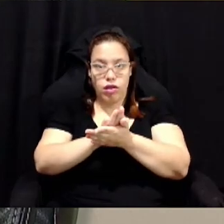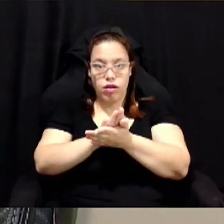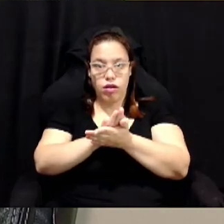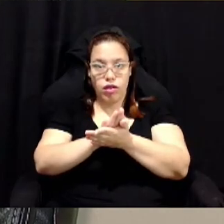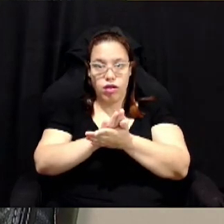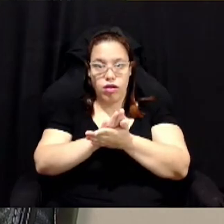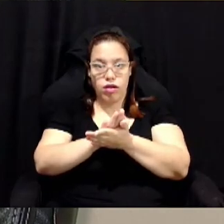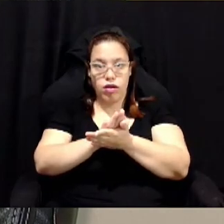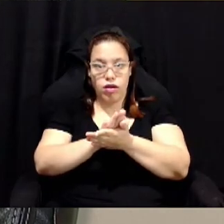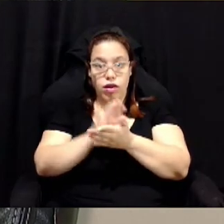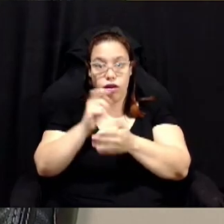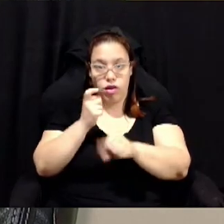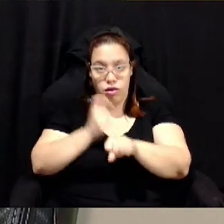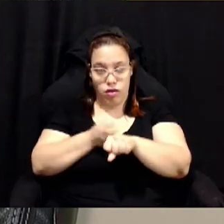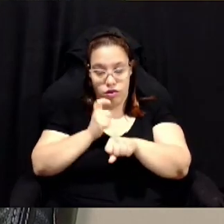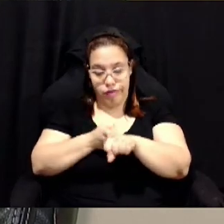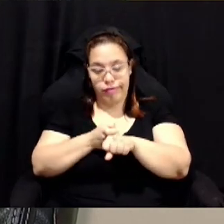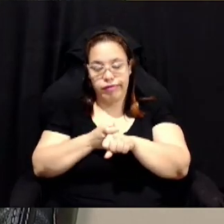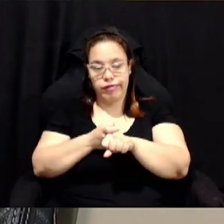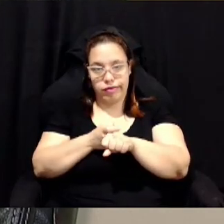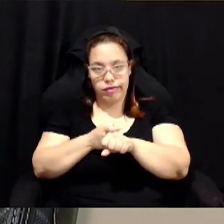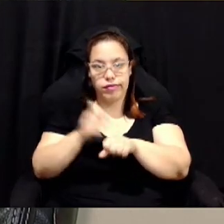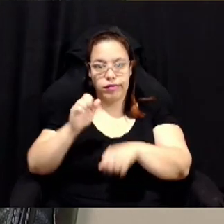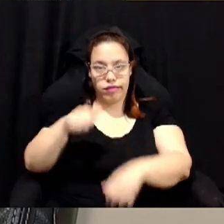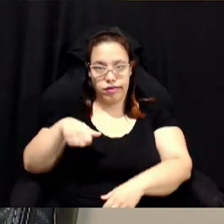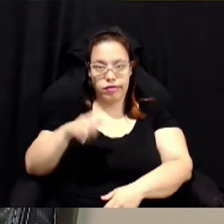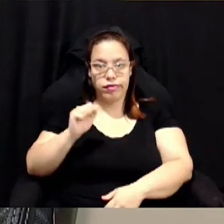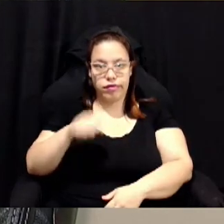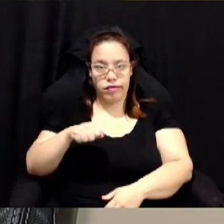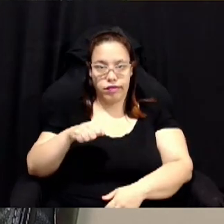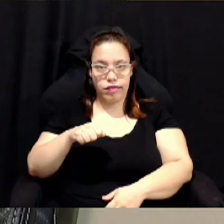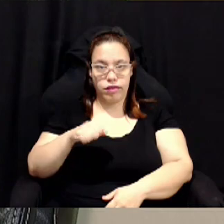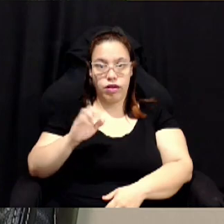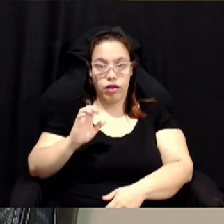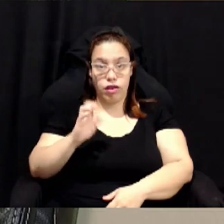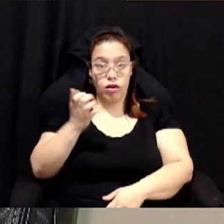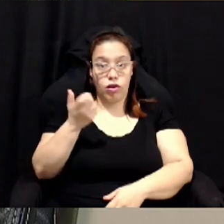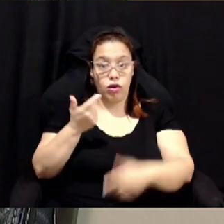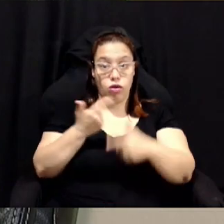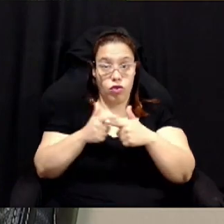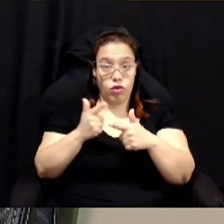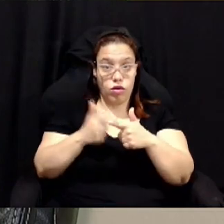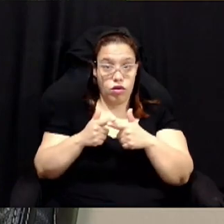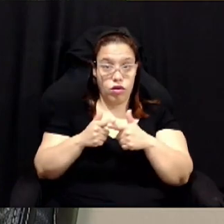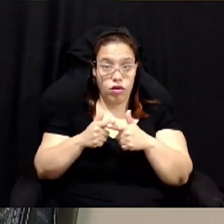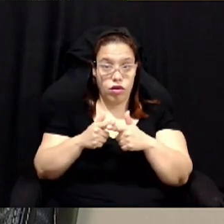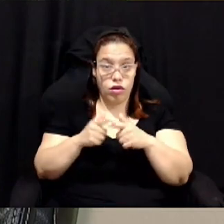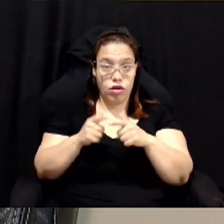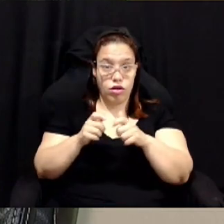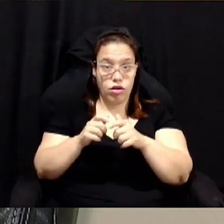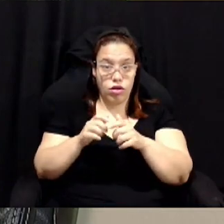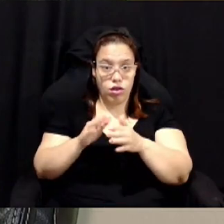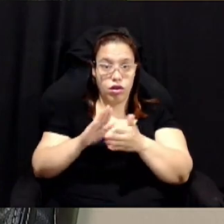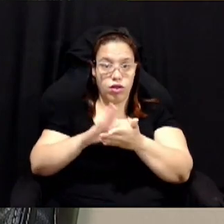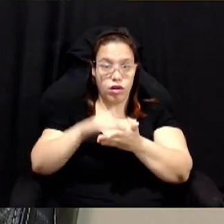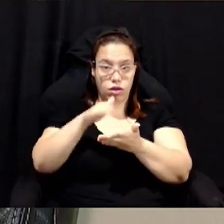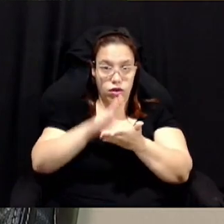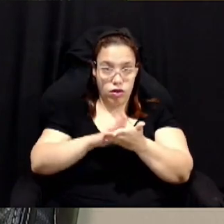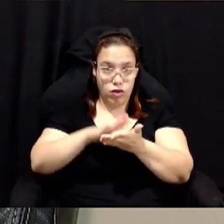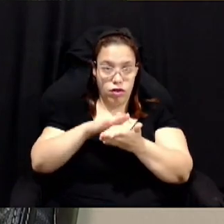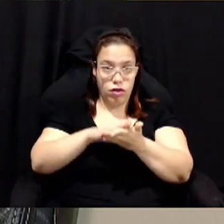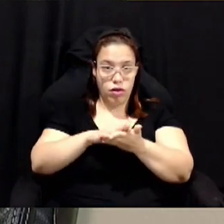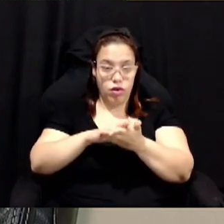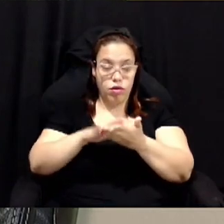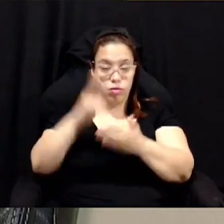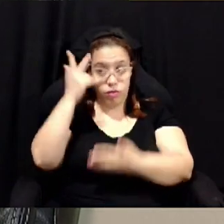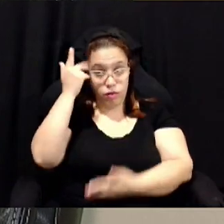Então, pode prejudicar a articulação do animal, sim, pode acontecer alguma lesão. Então, o indicado é fazer em locais que tem uma coisa mais natural, como